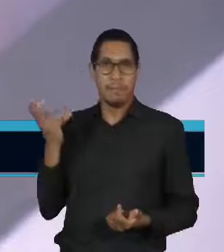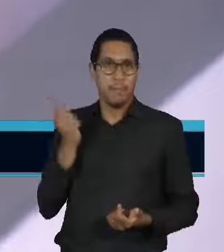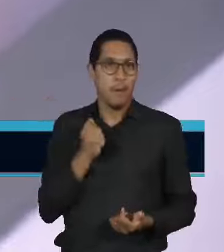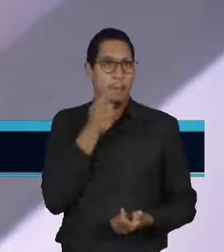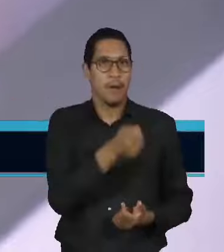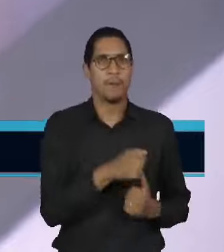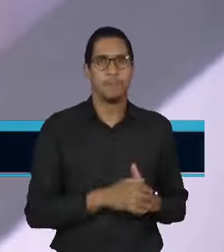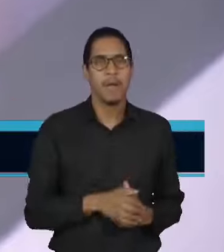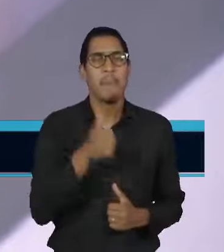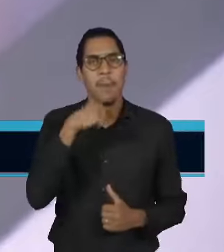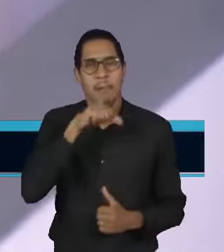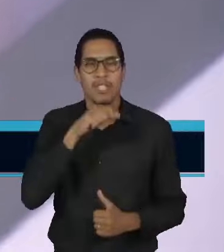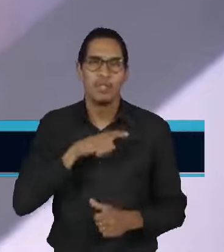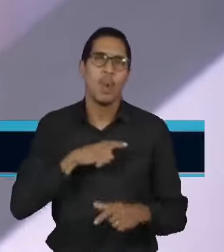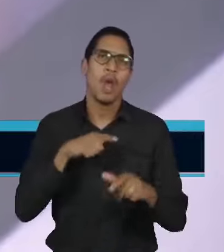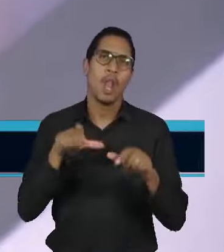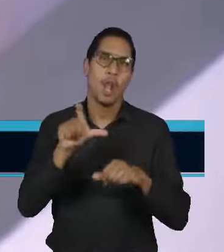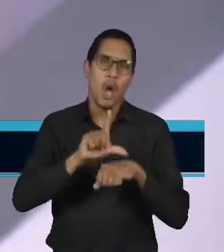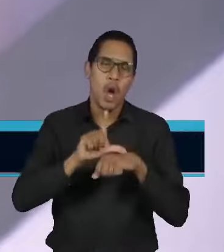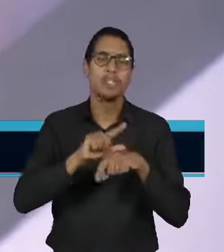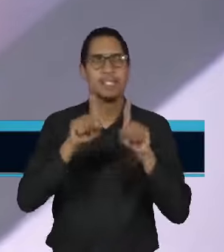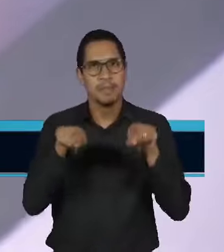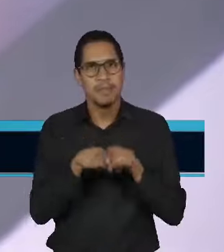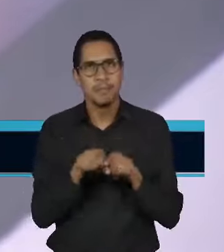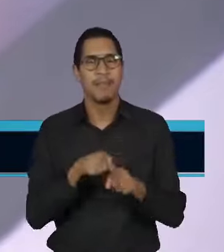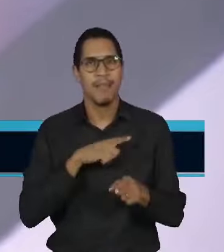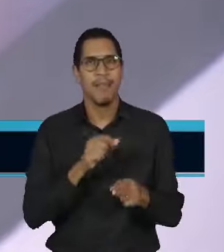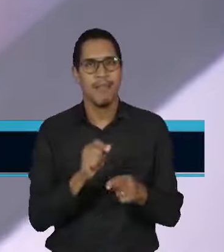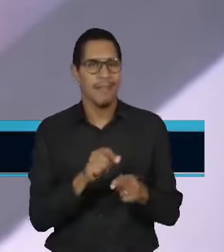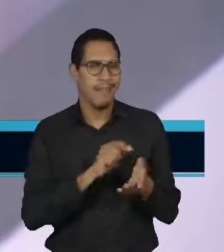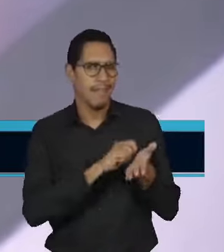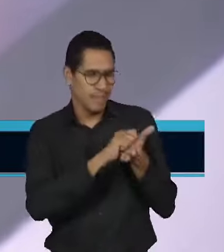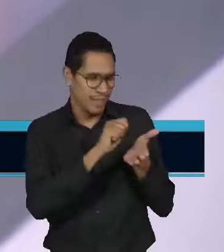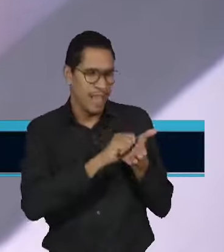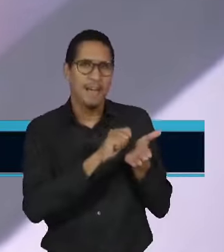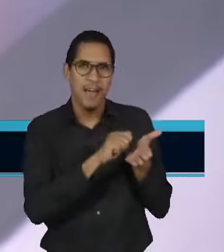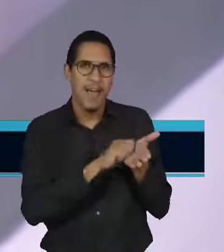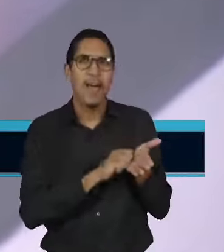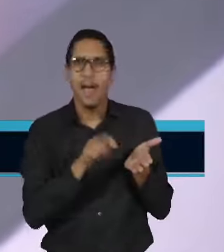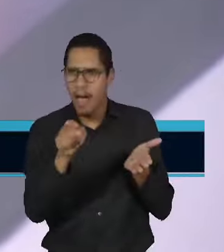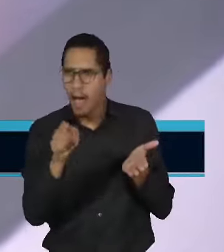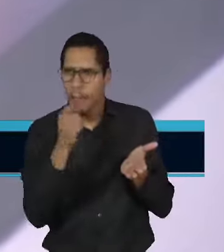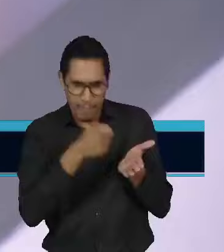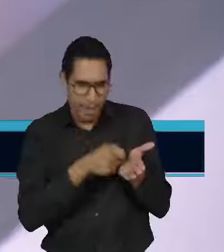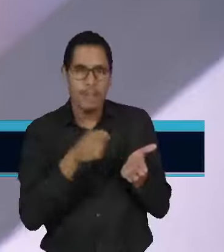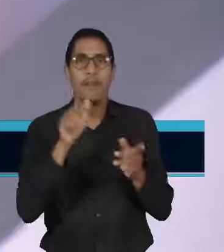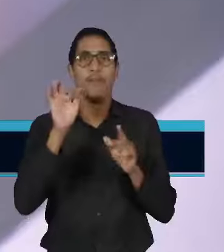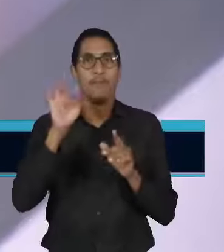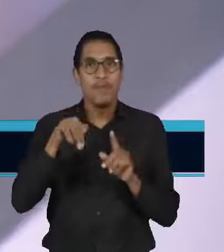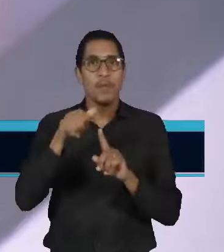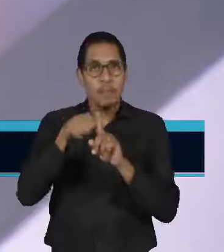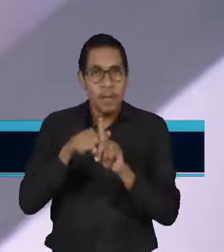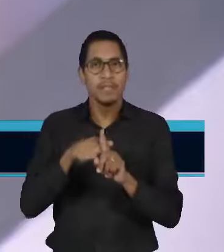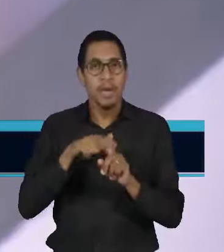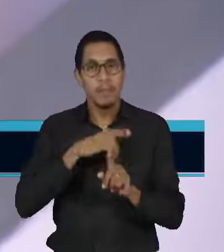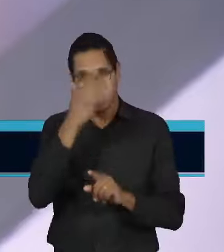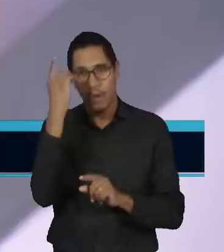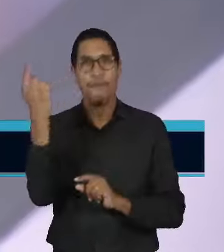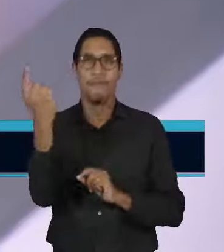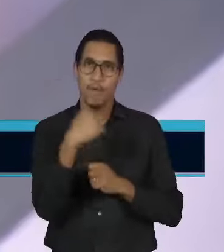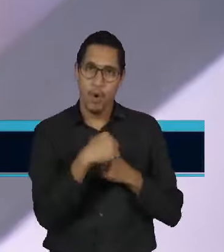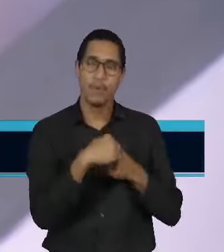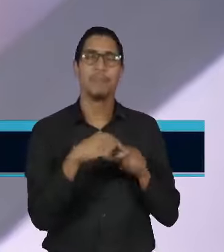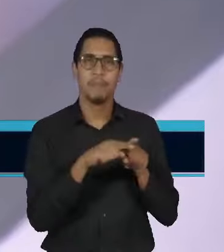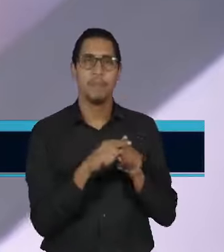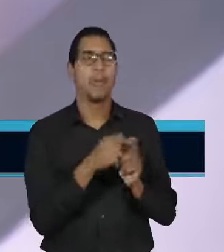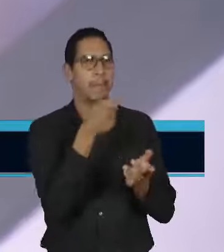mãe tinha uma mercearia e isso acontecia bastante com ela, mas ela não guardava na memória, não. Ela anotava tudo e no final do mês acertava. E isso é